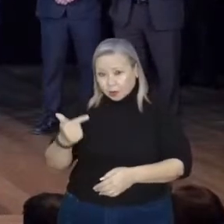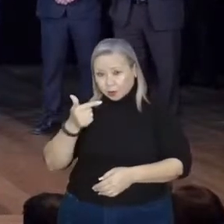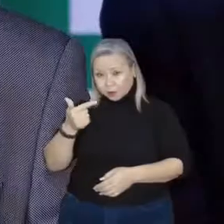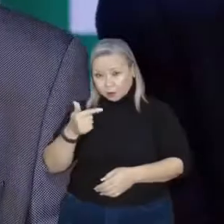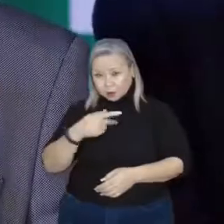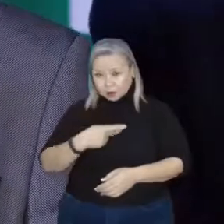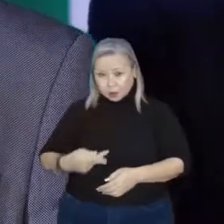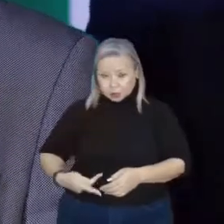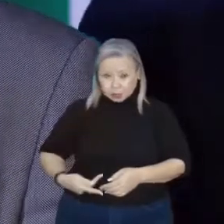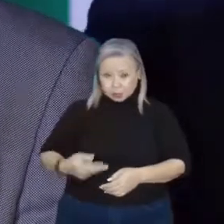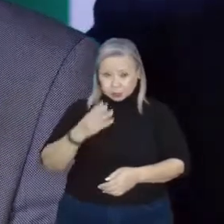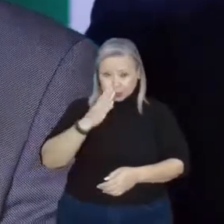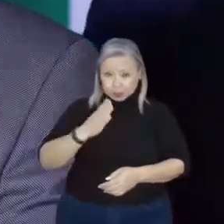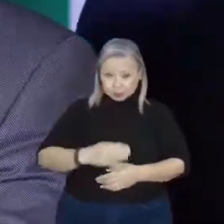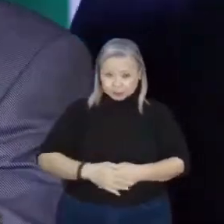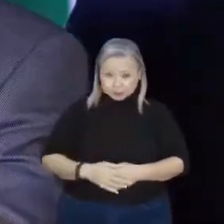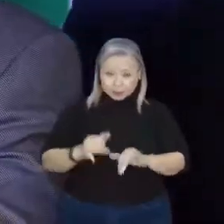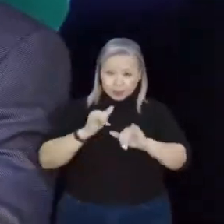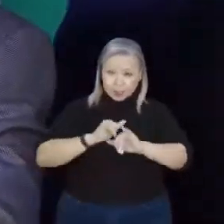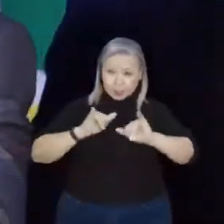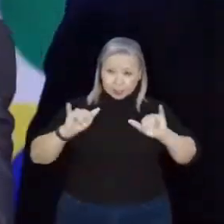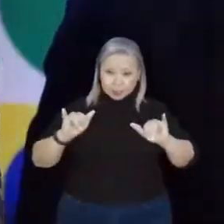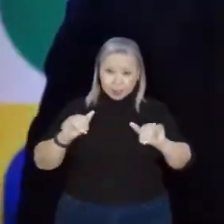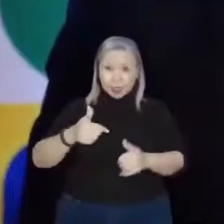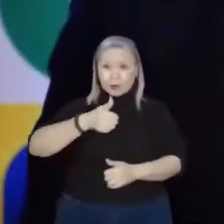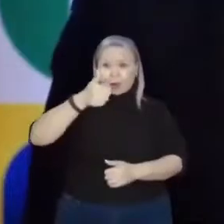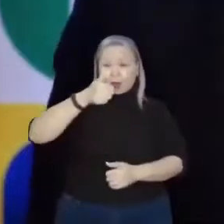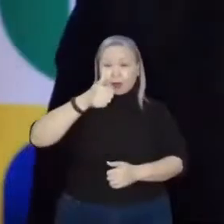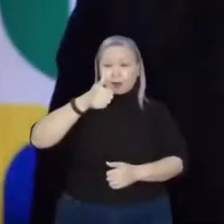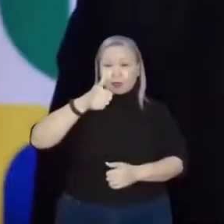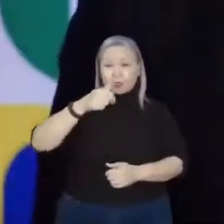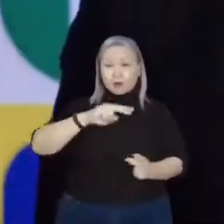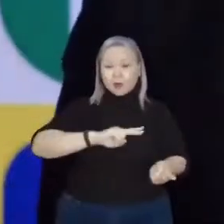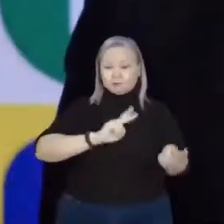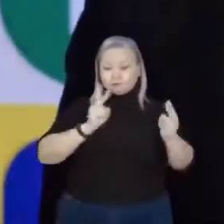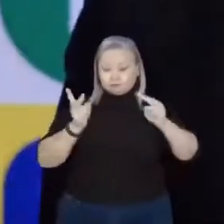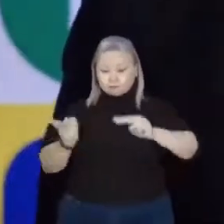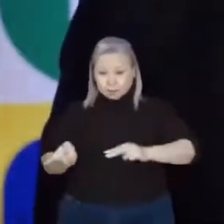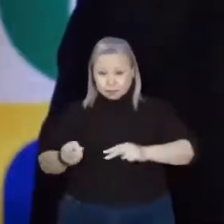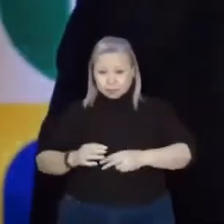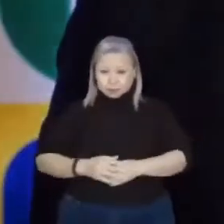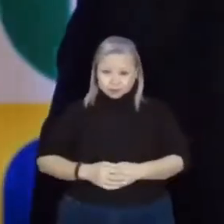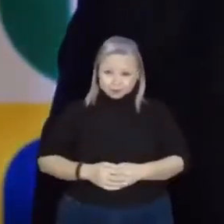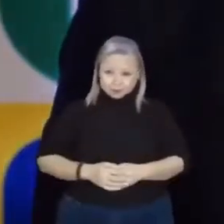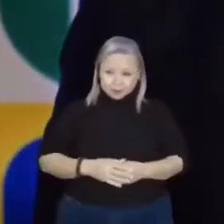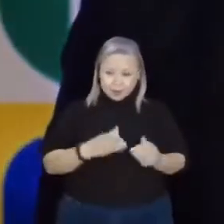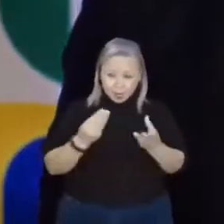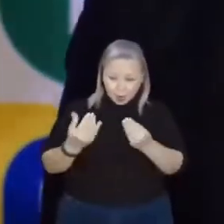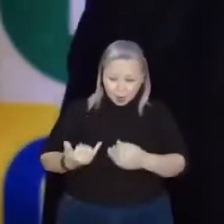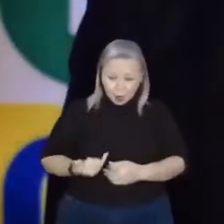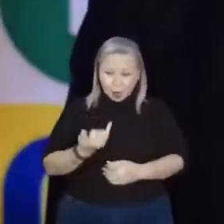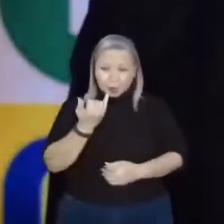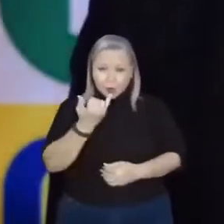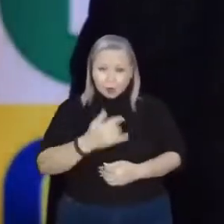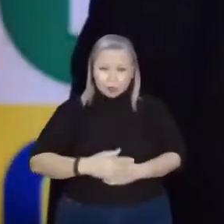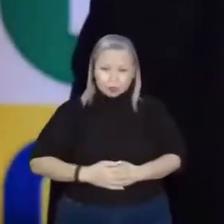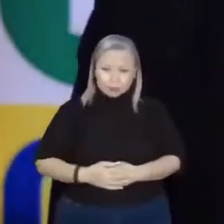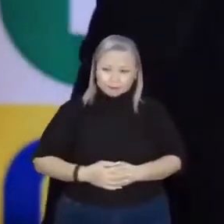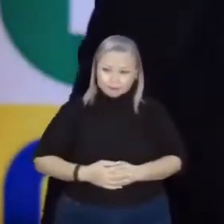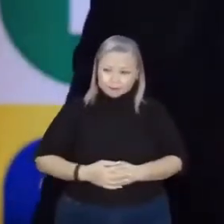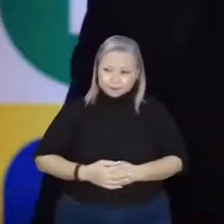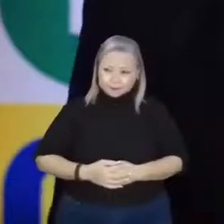vocês. Primeiro, com relação à transição. É muito importante